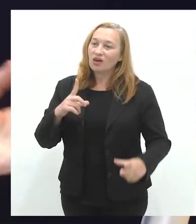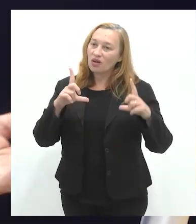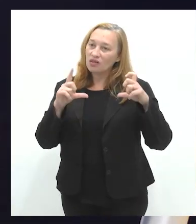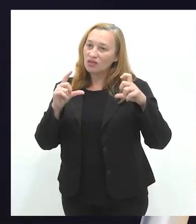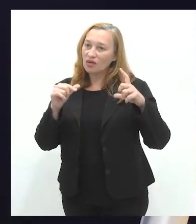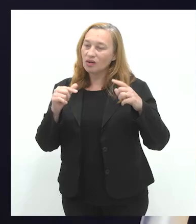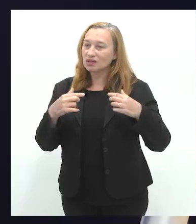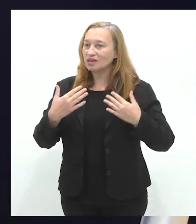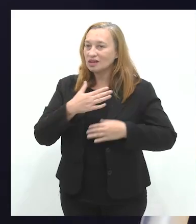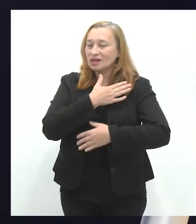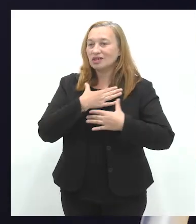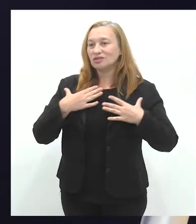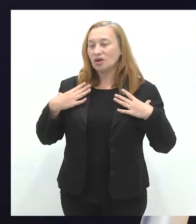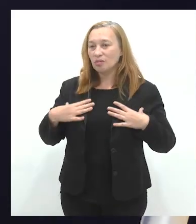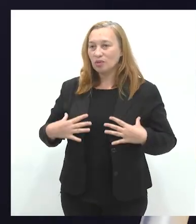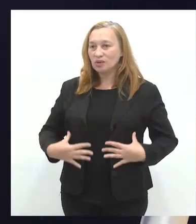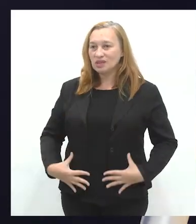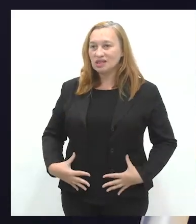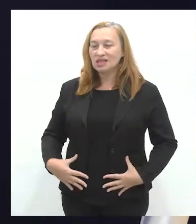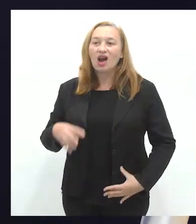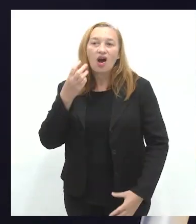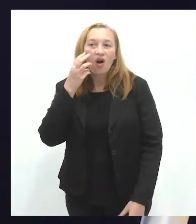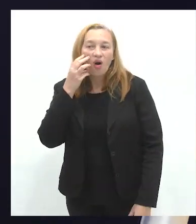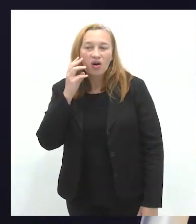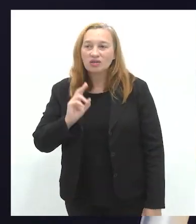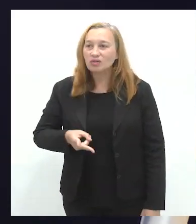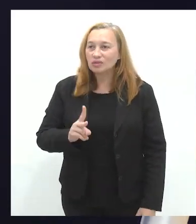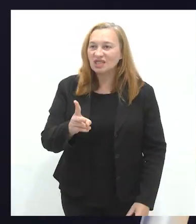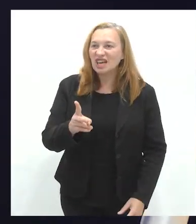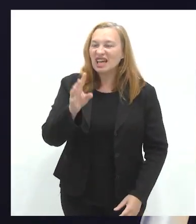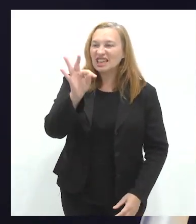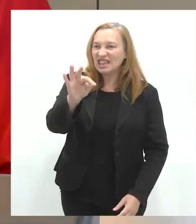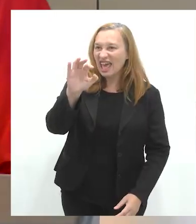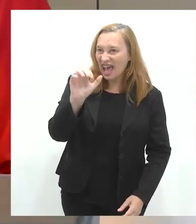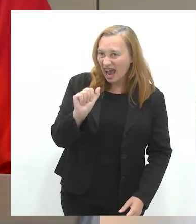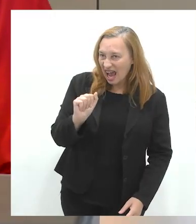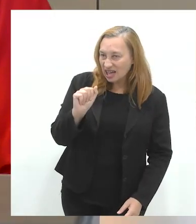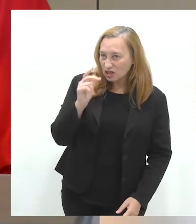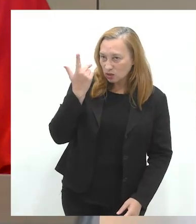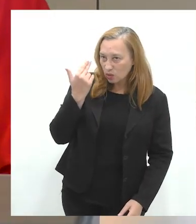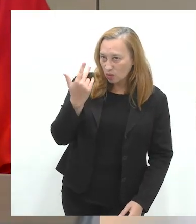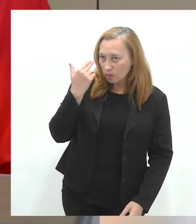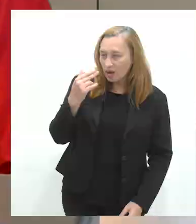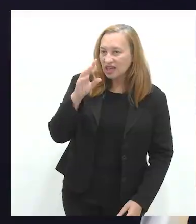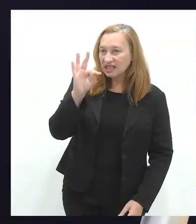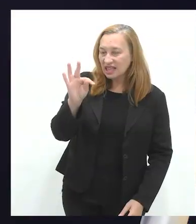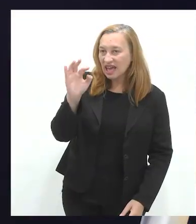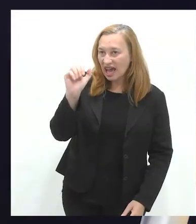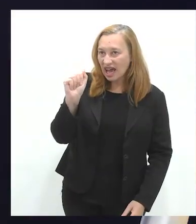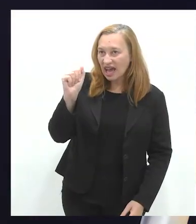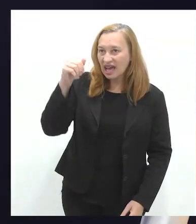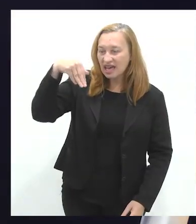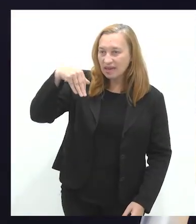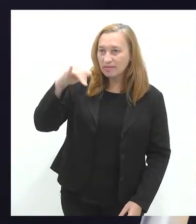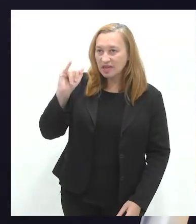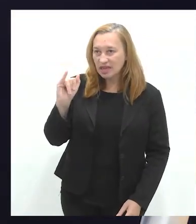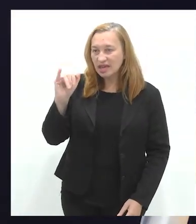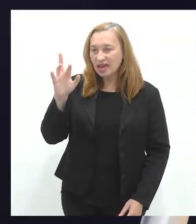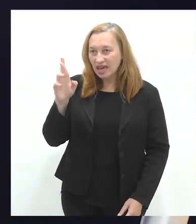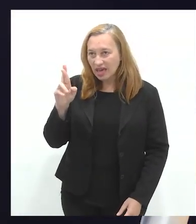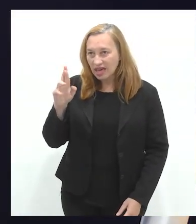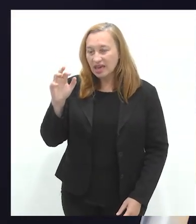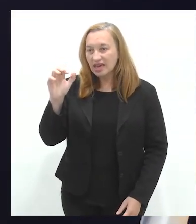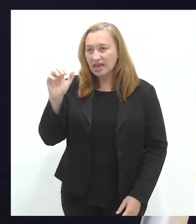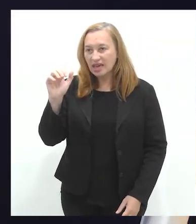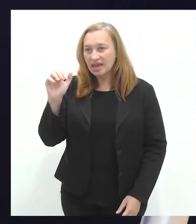com uma foto de blusinha rosa, como sempre. Aham. Tamires TA normal, né? Tamires normal. A gente tem mania de colocar H, mas